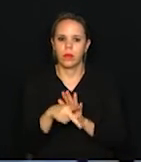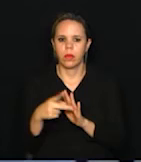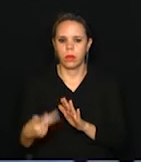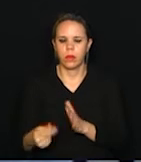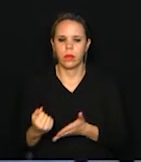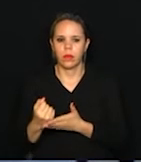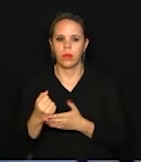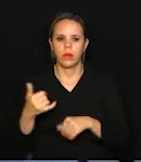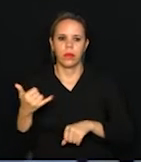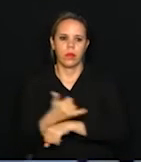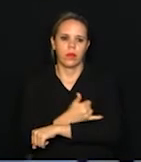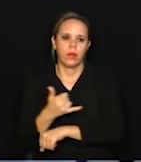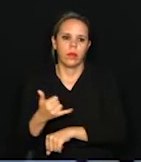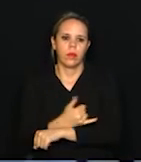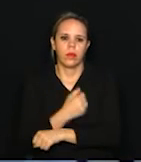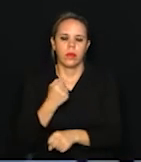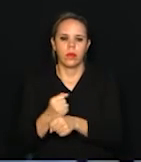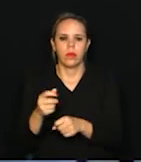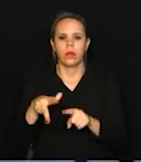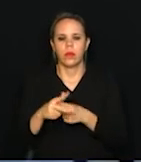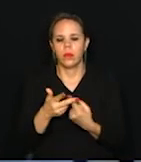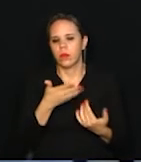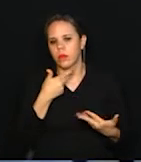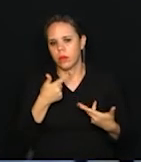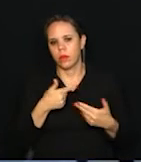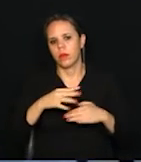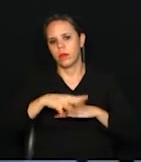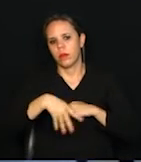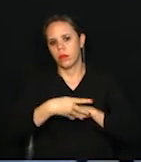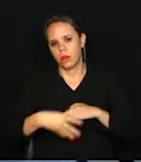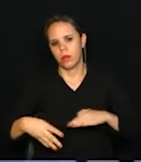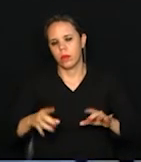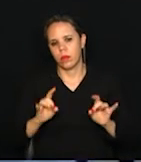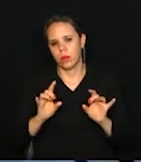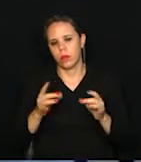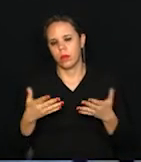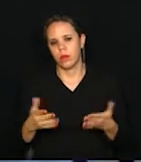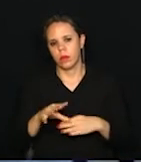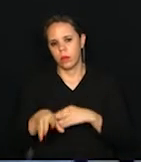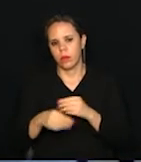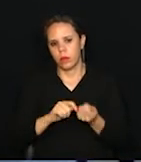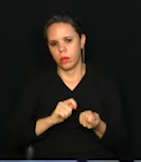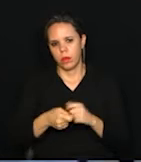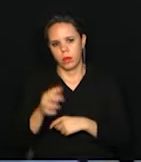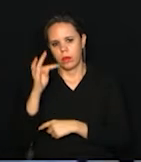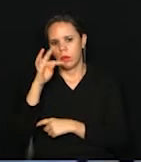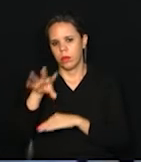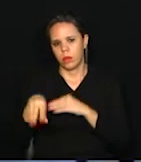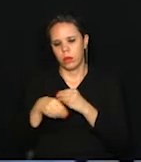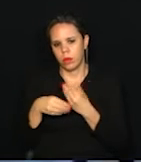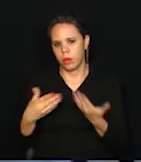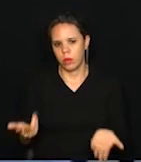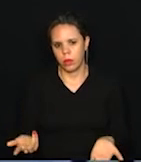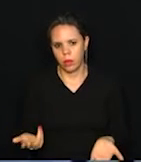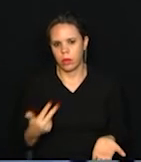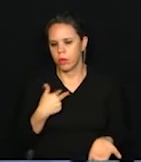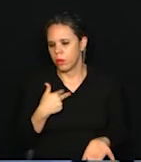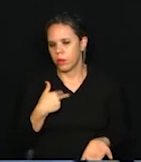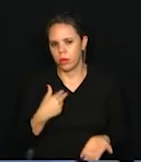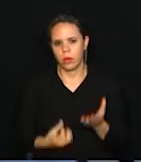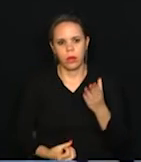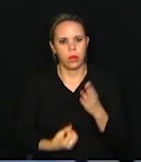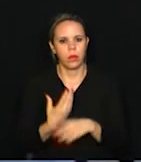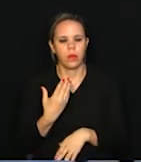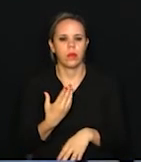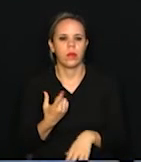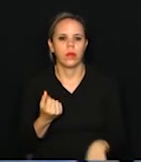para infraestrutura, melhoria de faixas exclusivas, implantação de terminal, porque não se pode vir